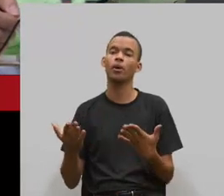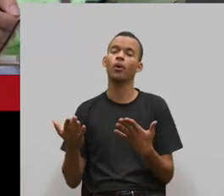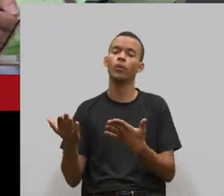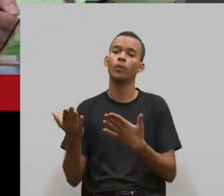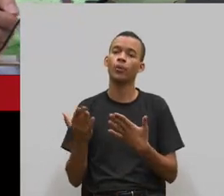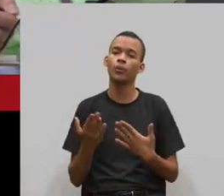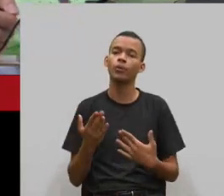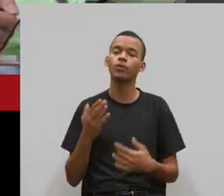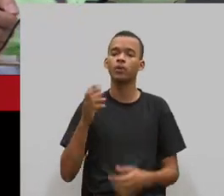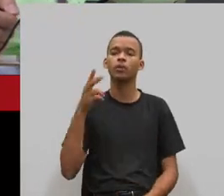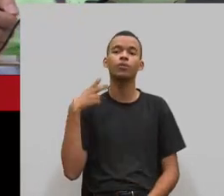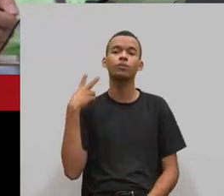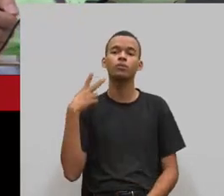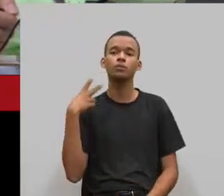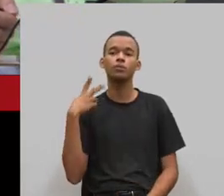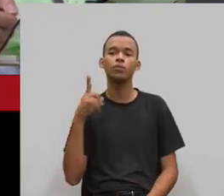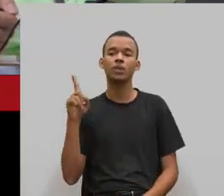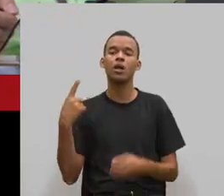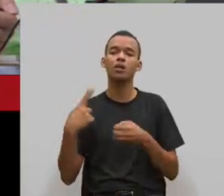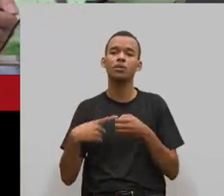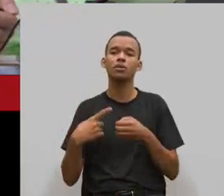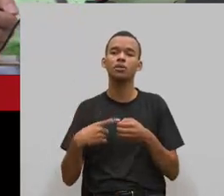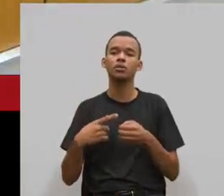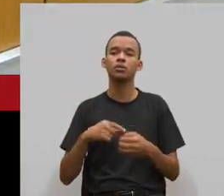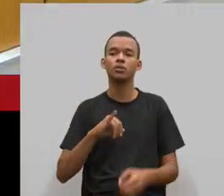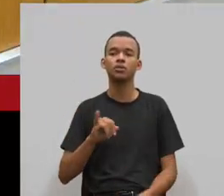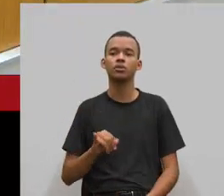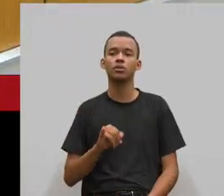César da Silva Júlio